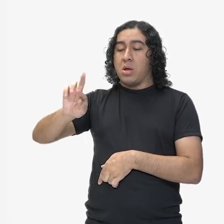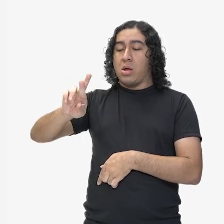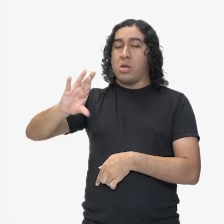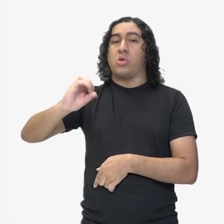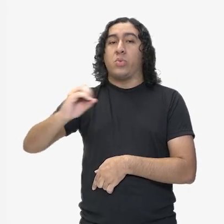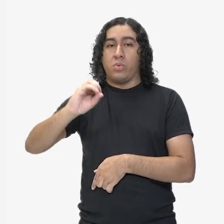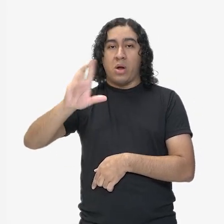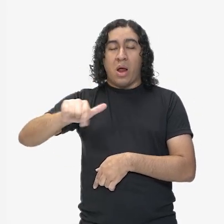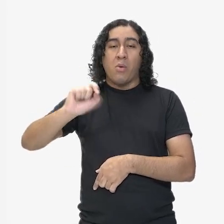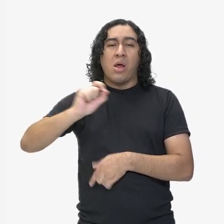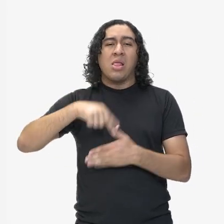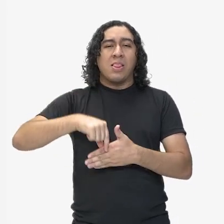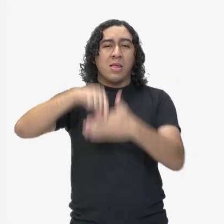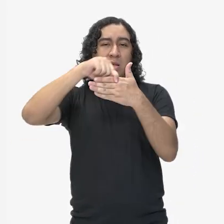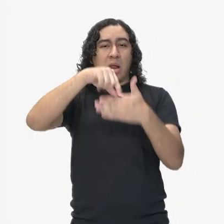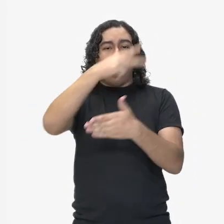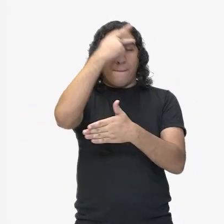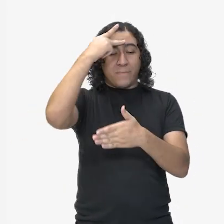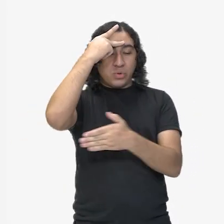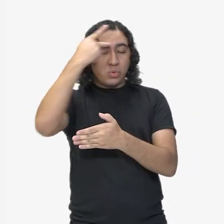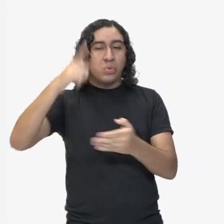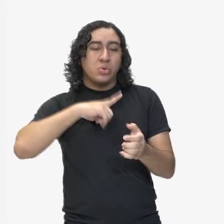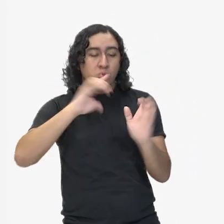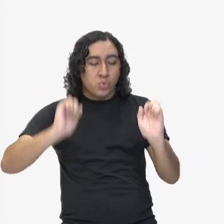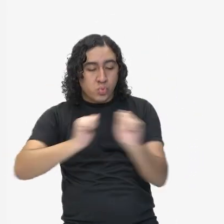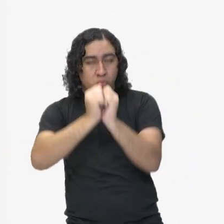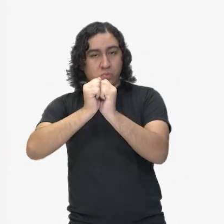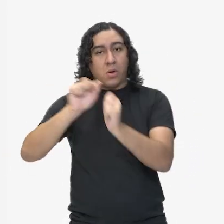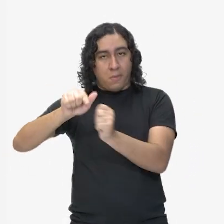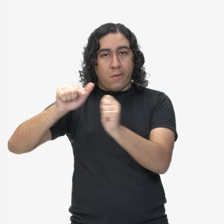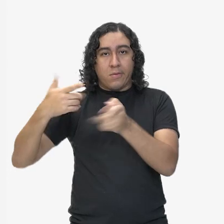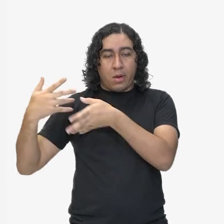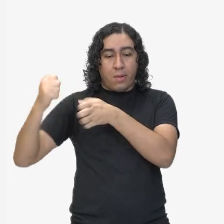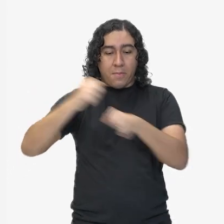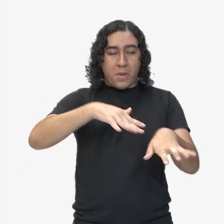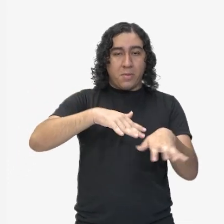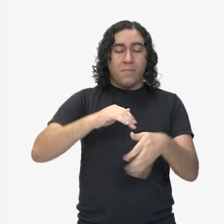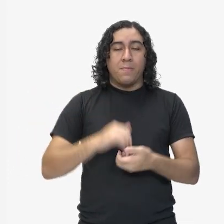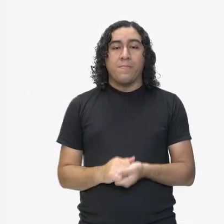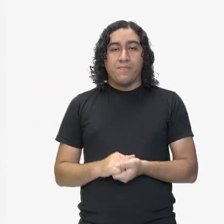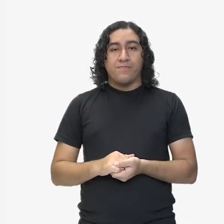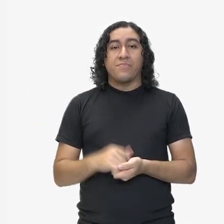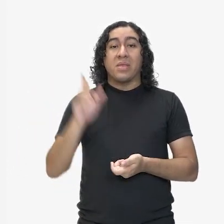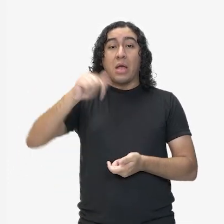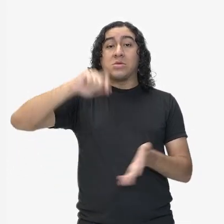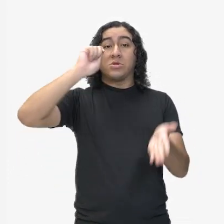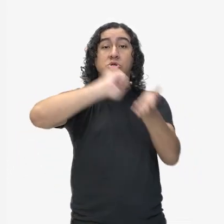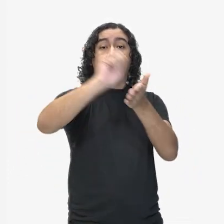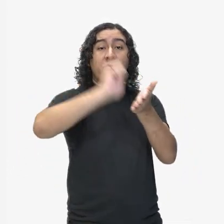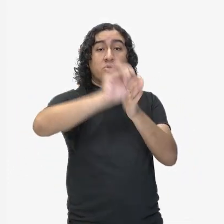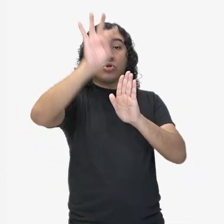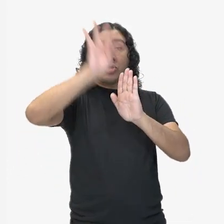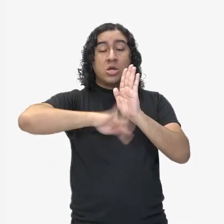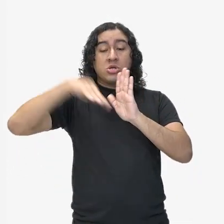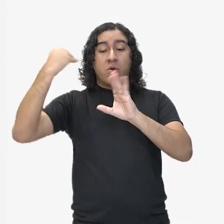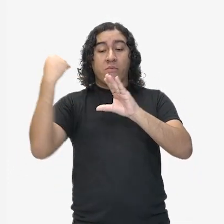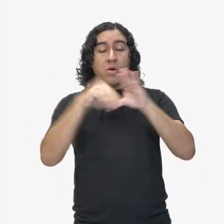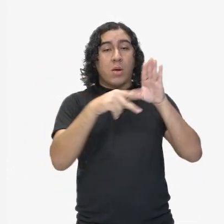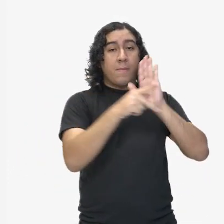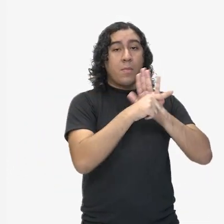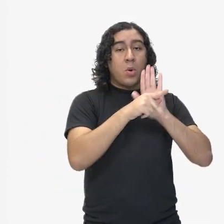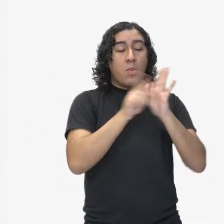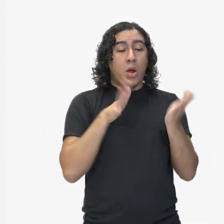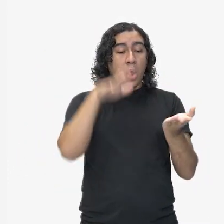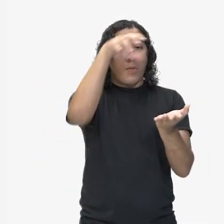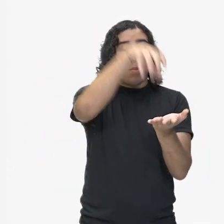os marinheiros todos aí nesse processo. Os marinheiros escreveram um manifesto e enviaram ao gabinete